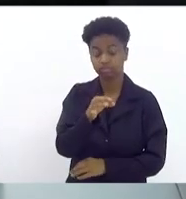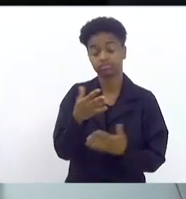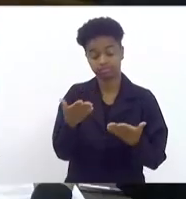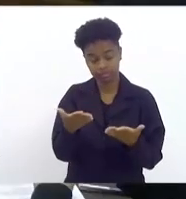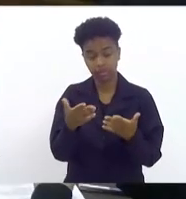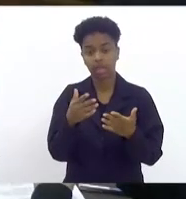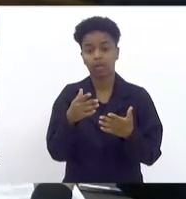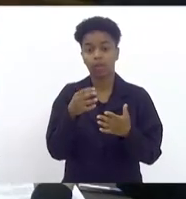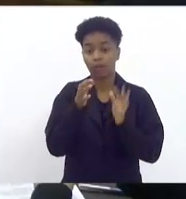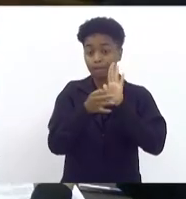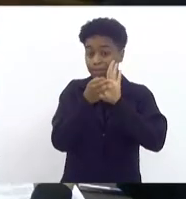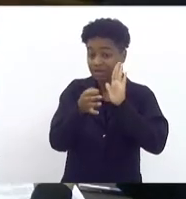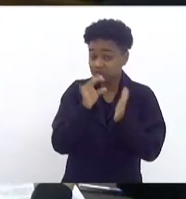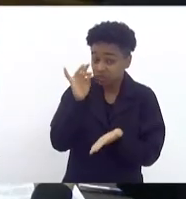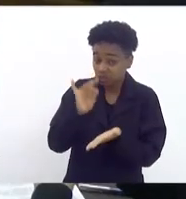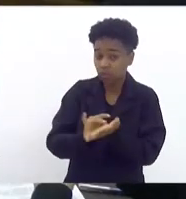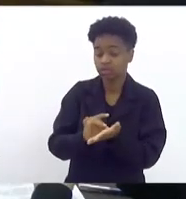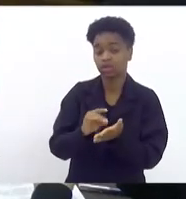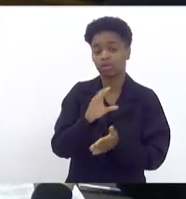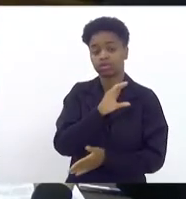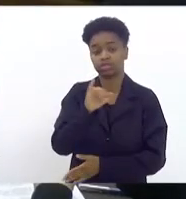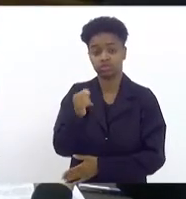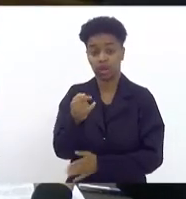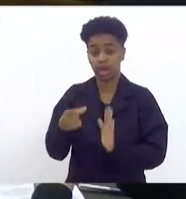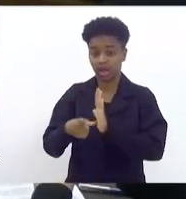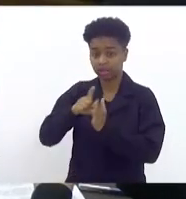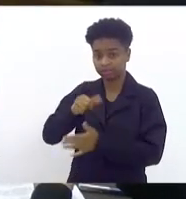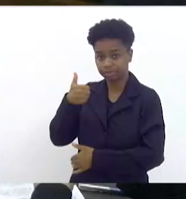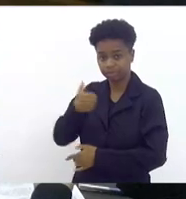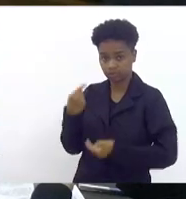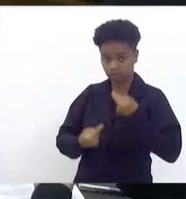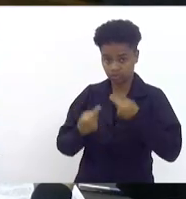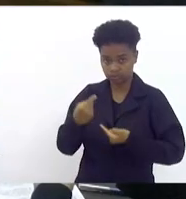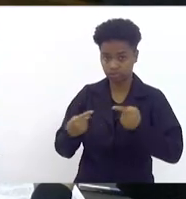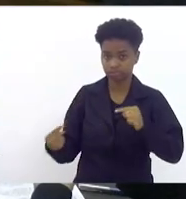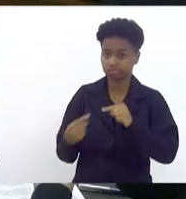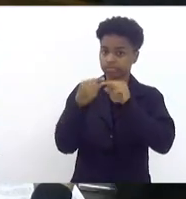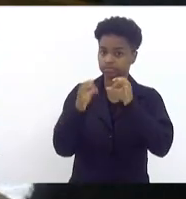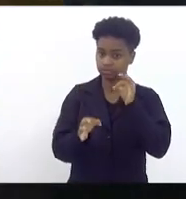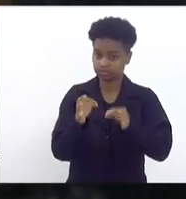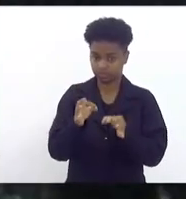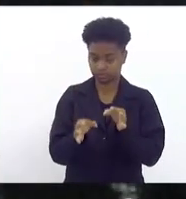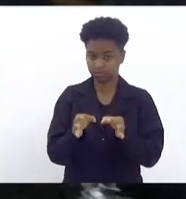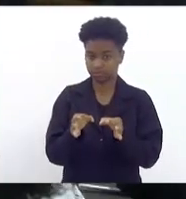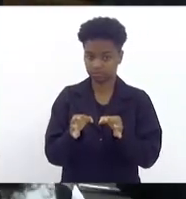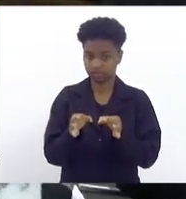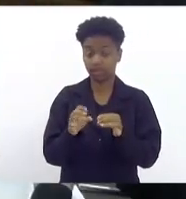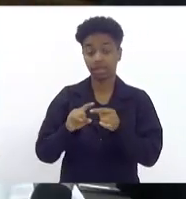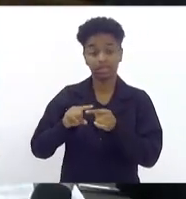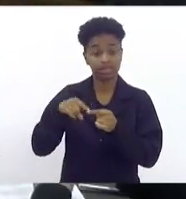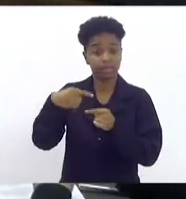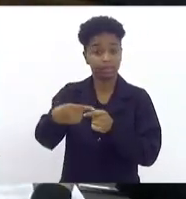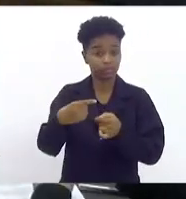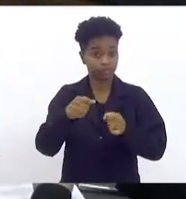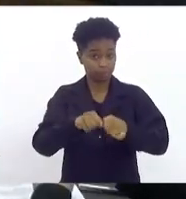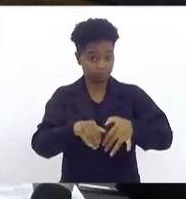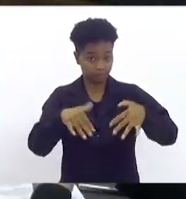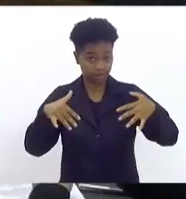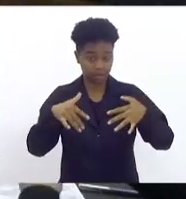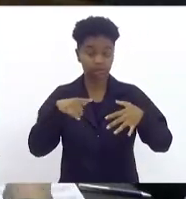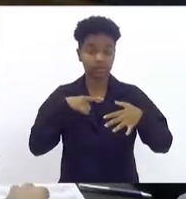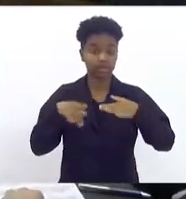o parecer original na CCJ, antes da primeira discussão, ele foi pela juridicidade da matéria. Depois ele foi a plenário e